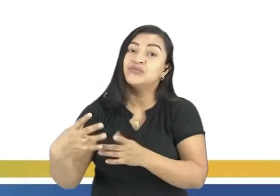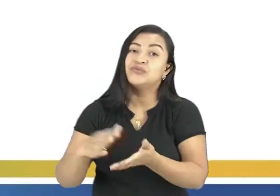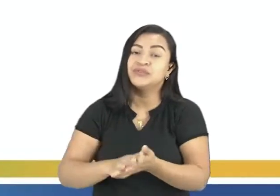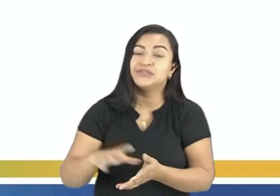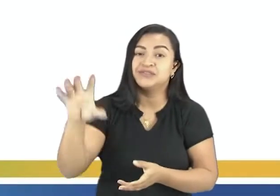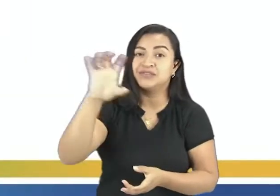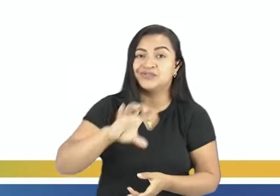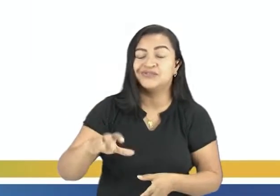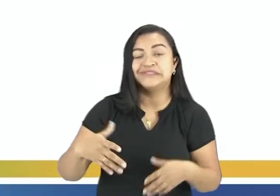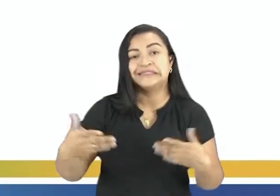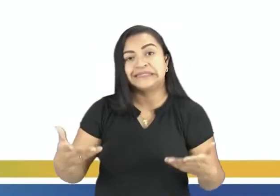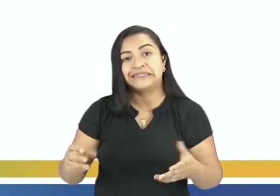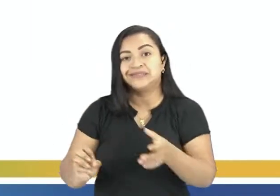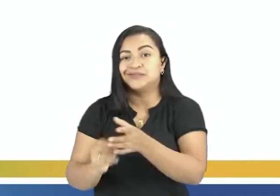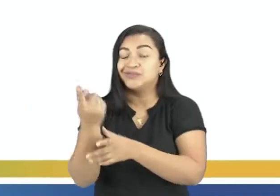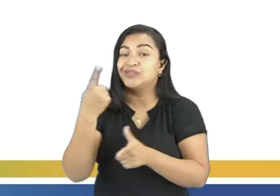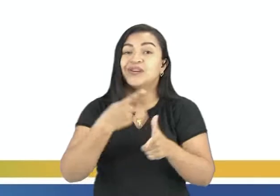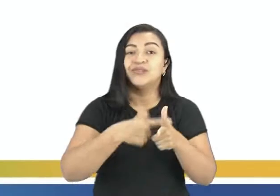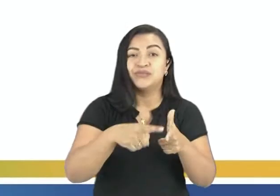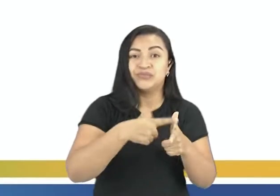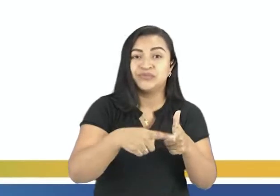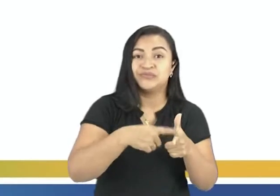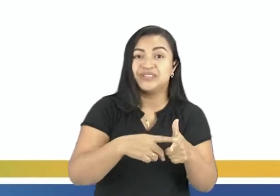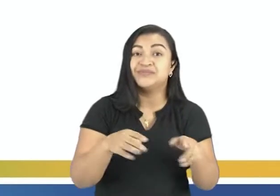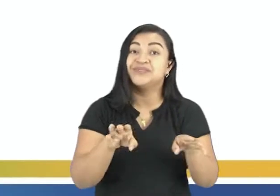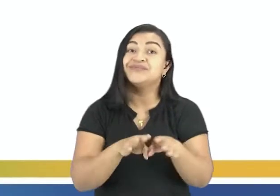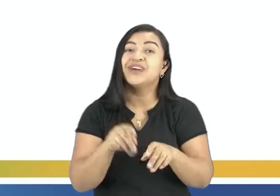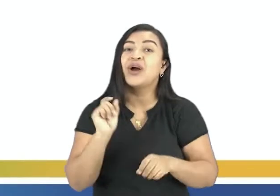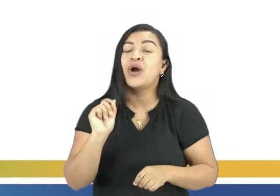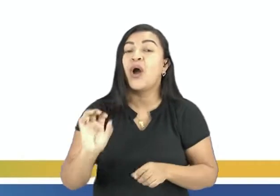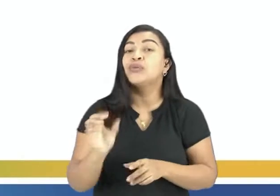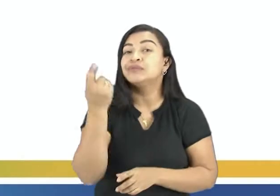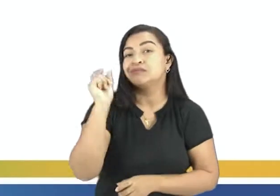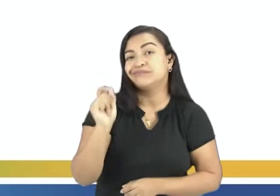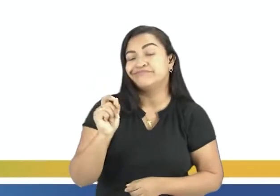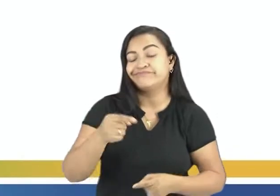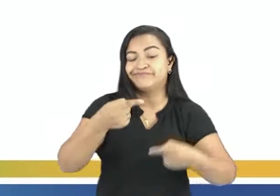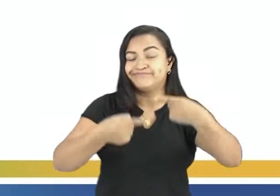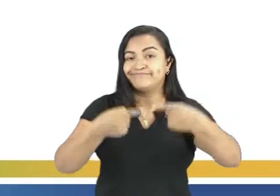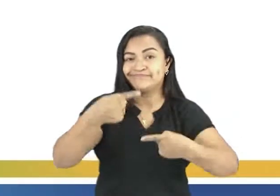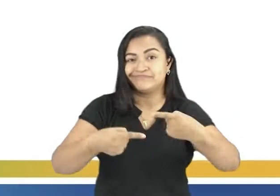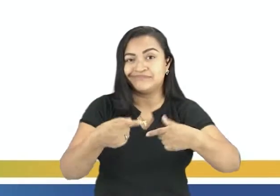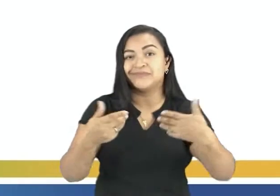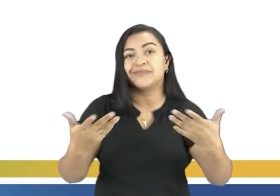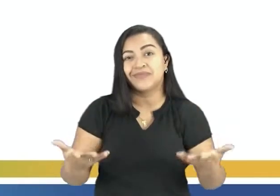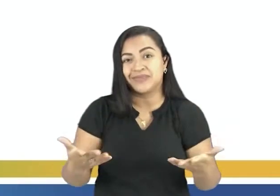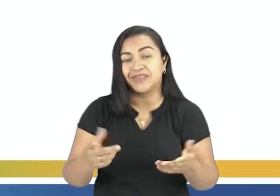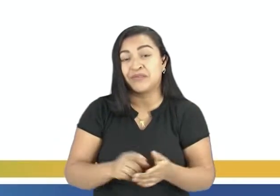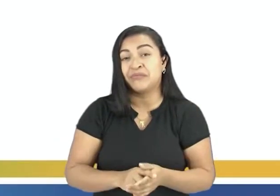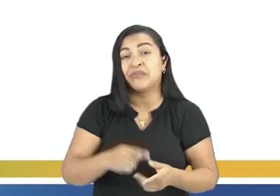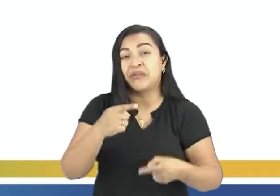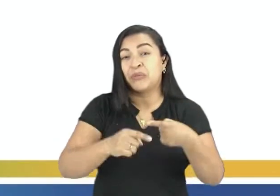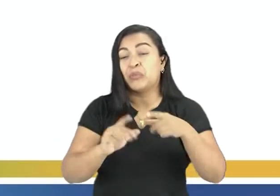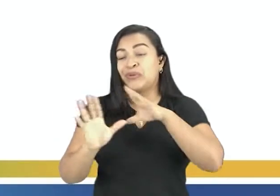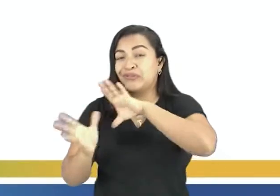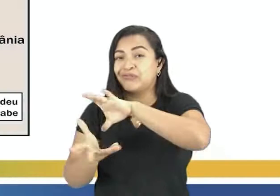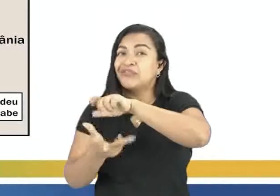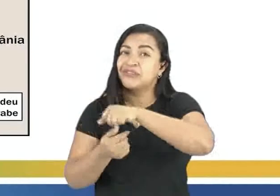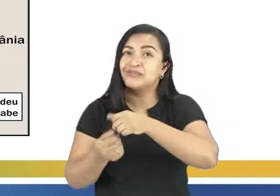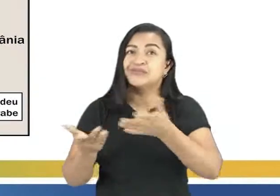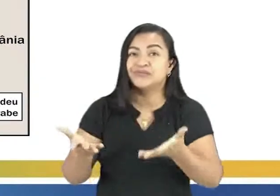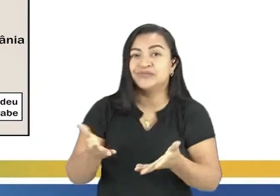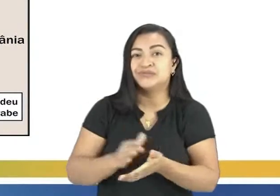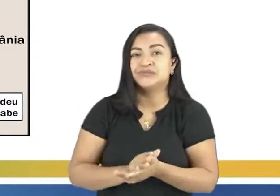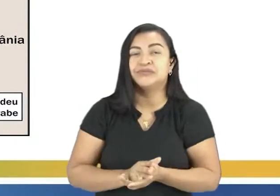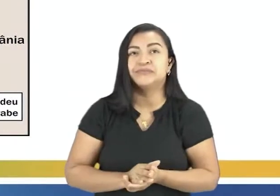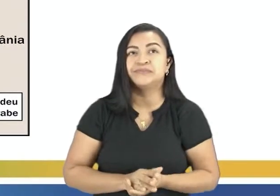criar um desconforto e um confronto direto por território, mas também tem muito mais a ver com a política internacional aí.